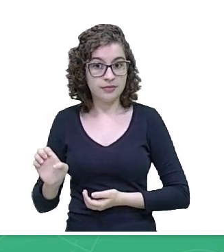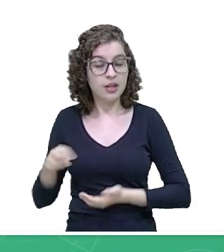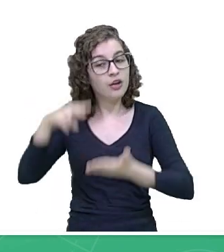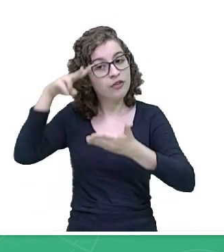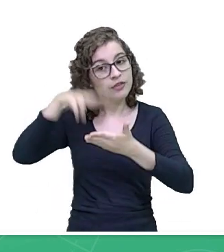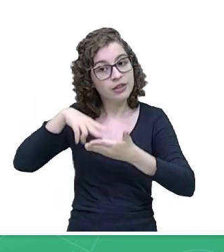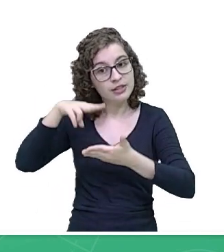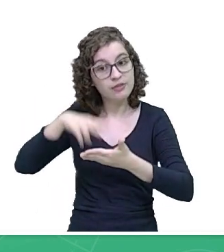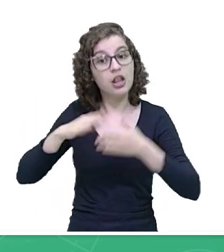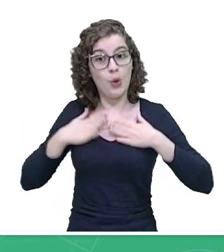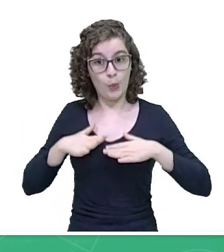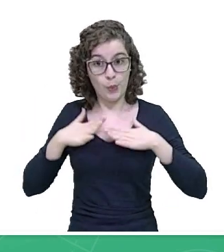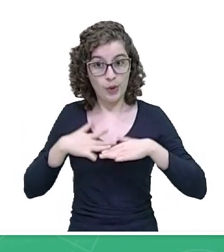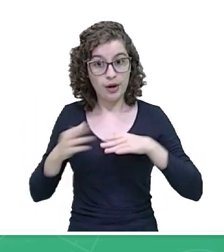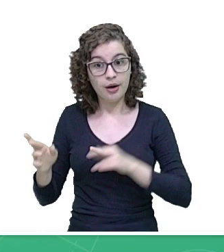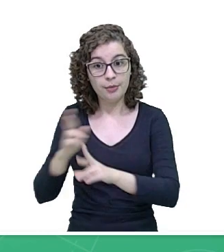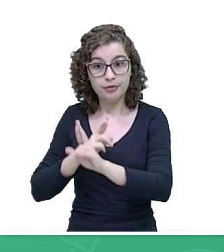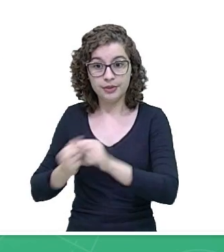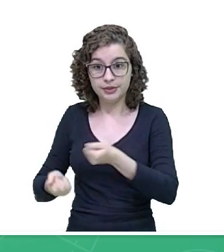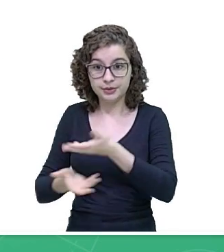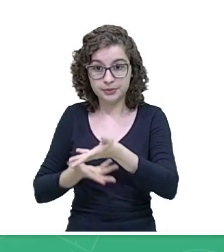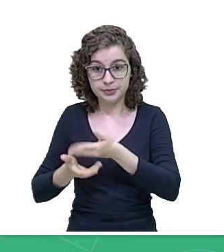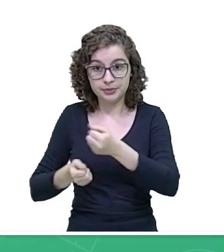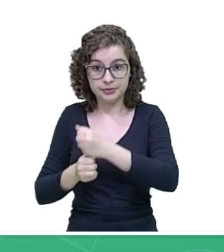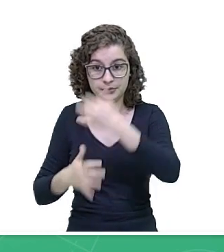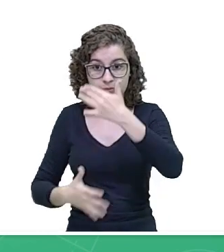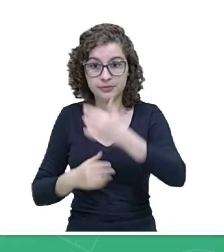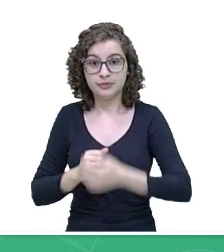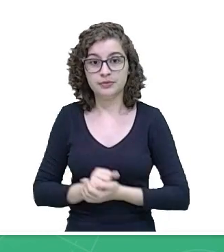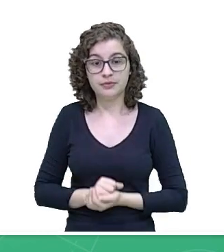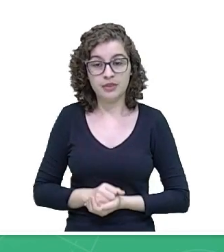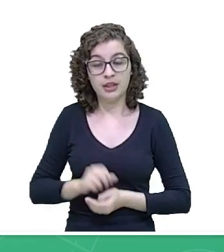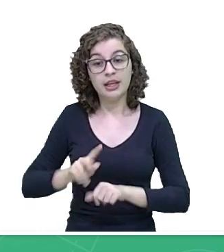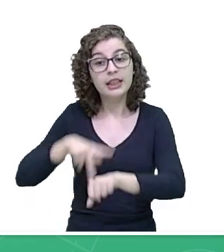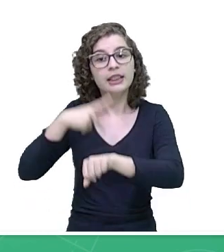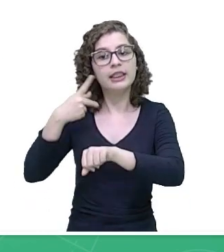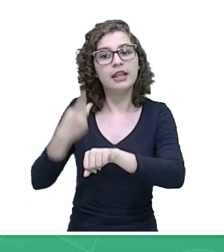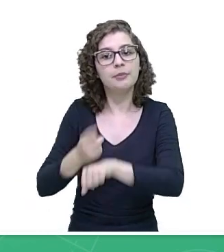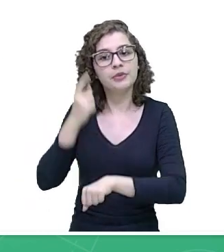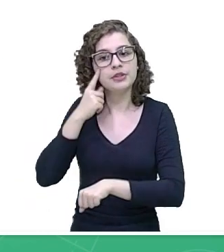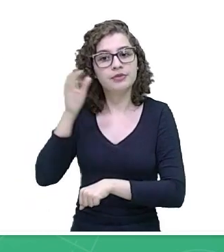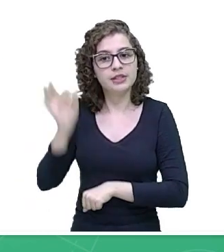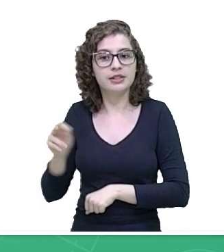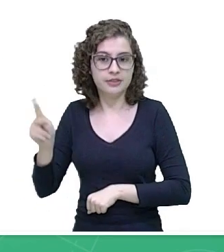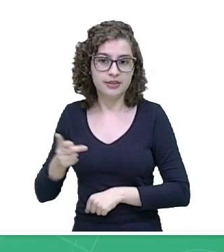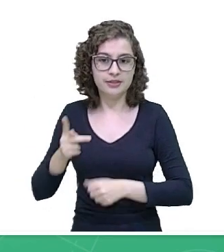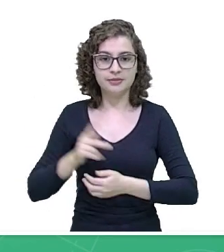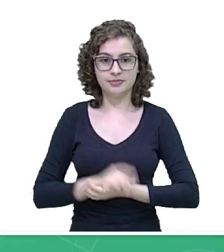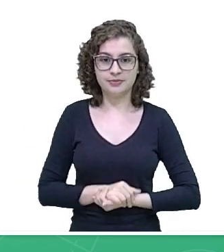carinho, vai responder. Daqui a pouco, nós vamos voltar para corrigir essa questão.